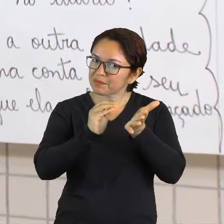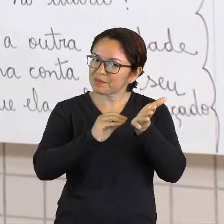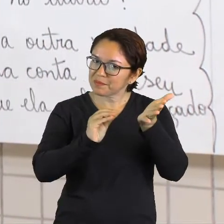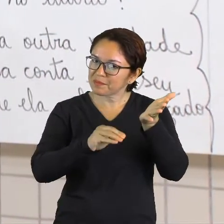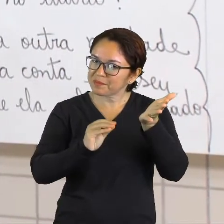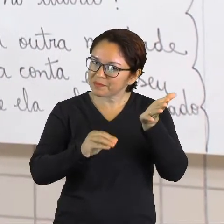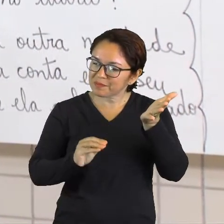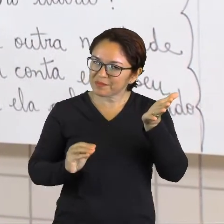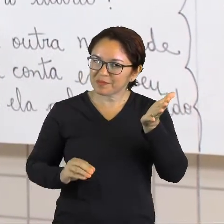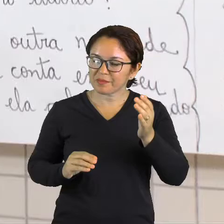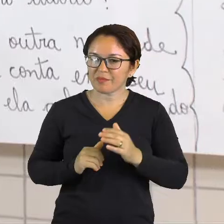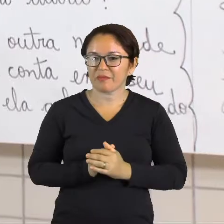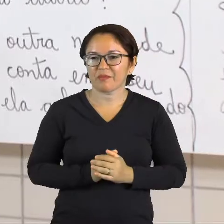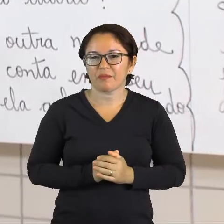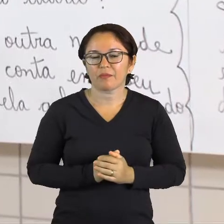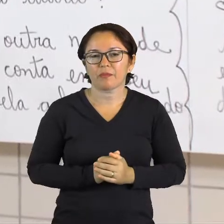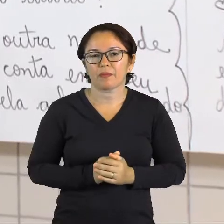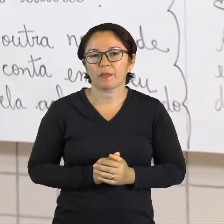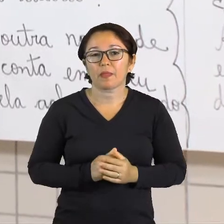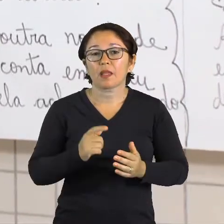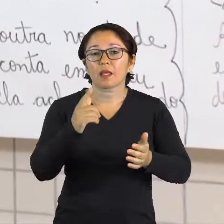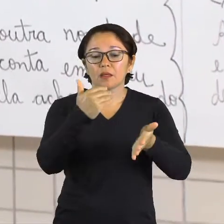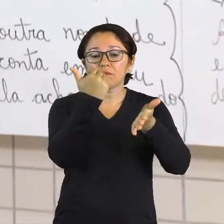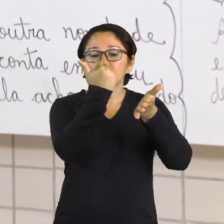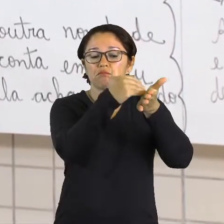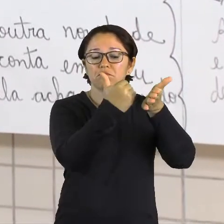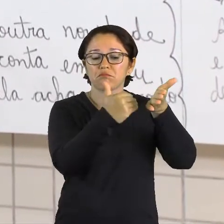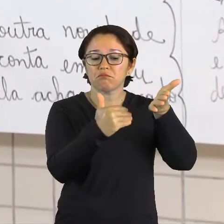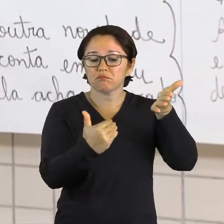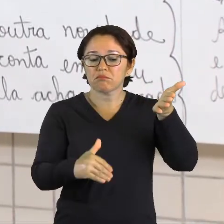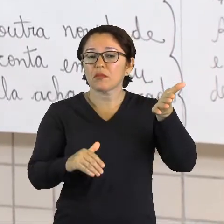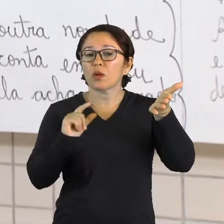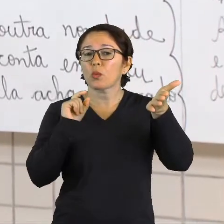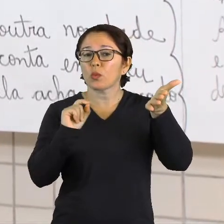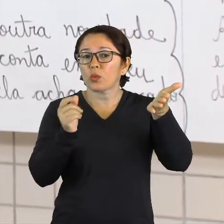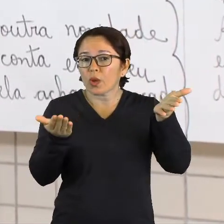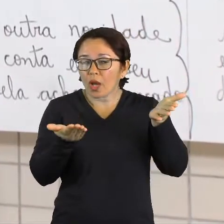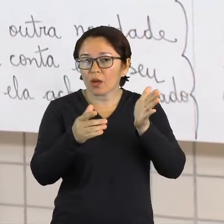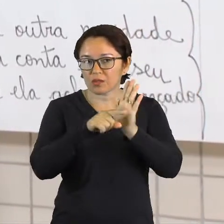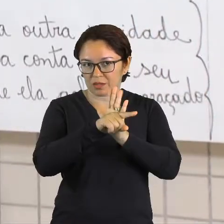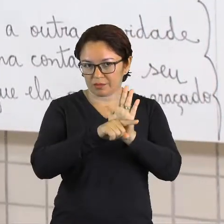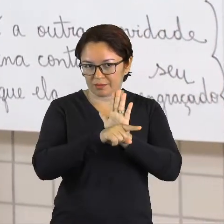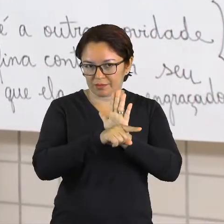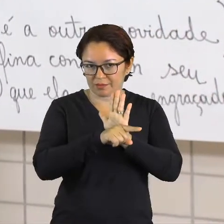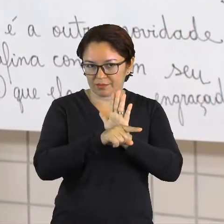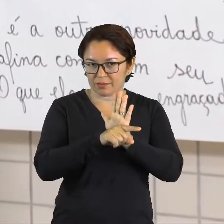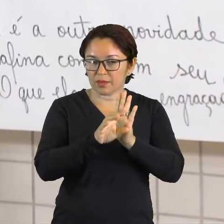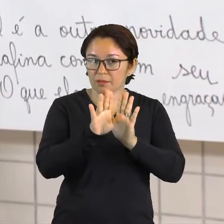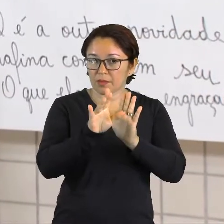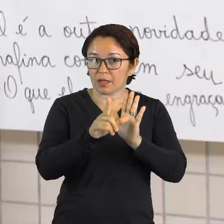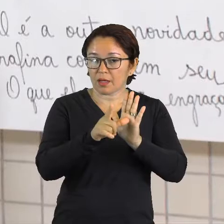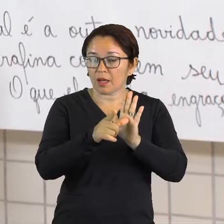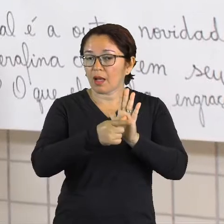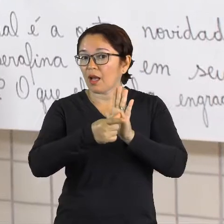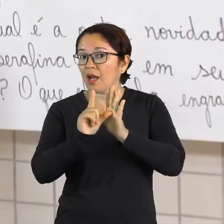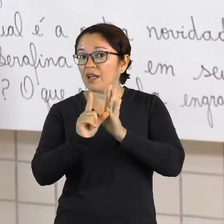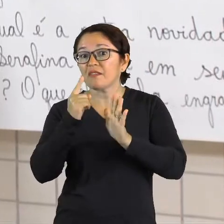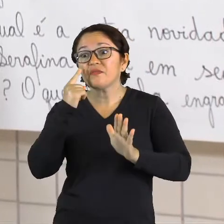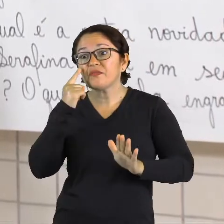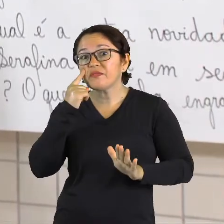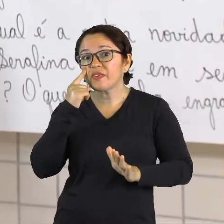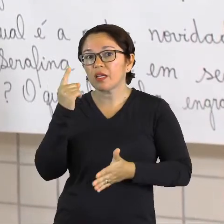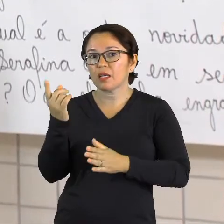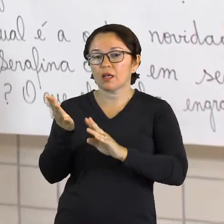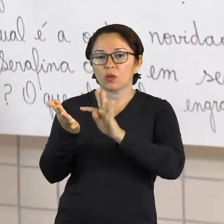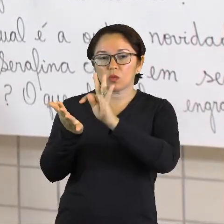a algumas coisas que ela narrou aí, certo? O texto 2, como está aqui, vejam só, o